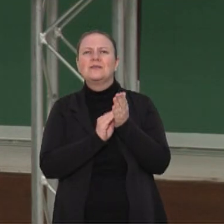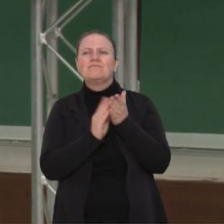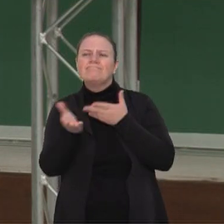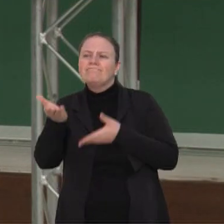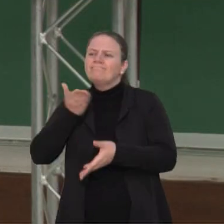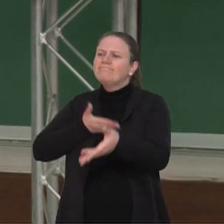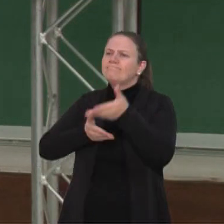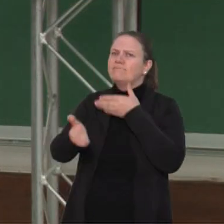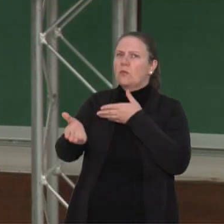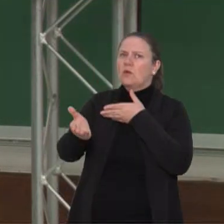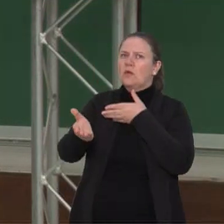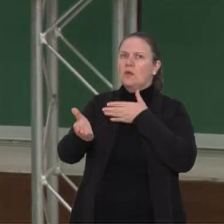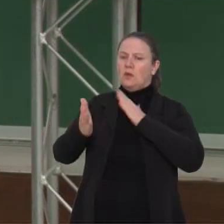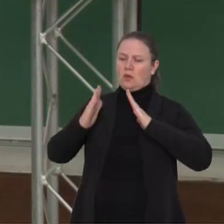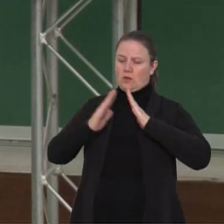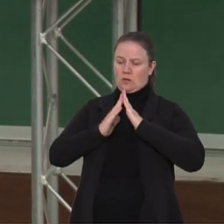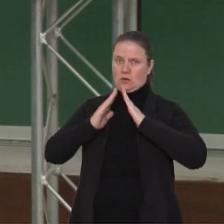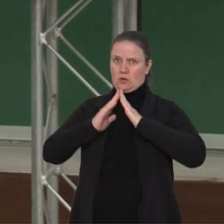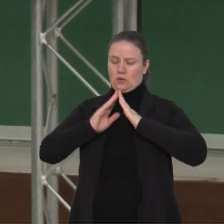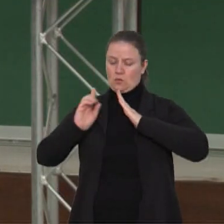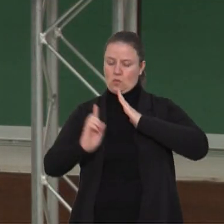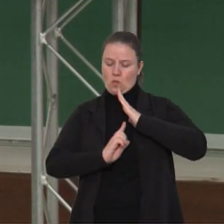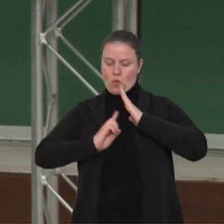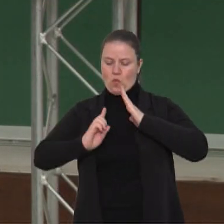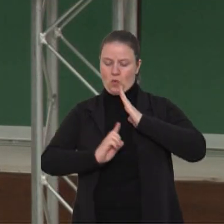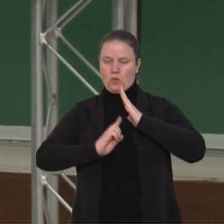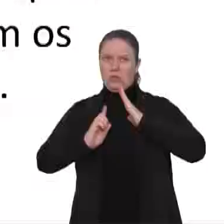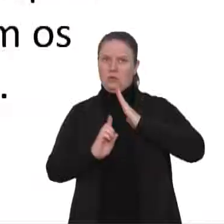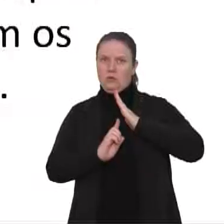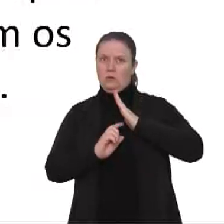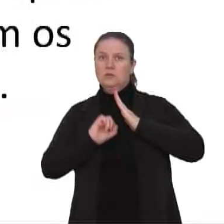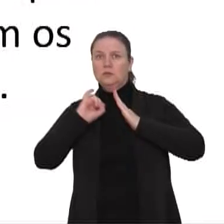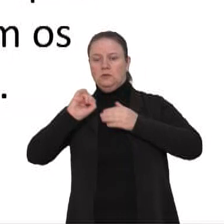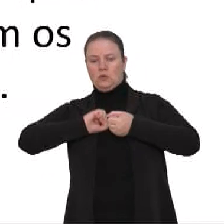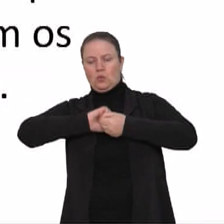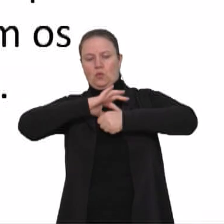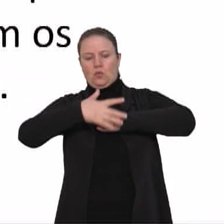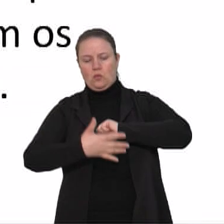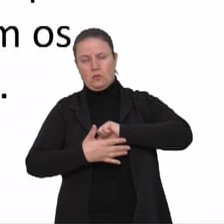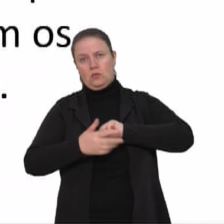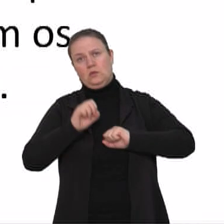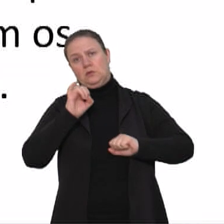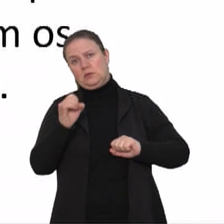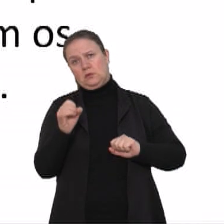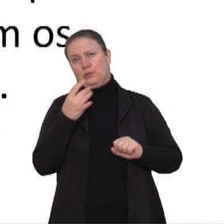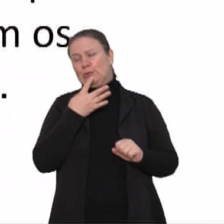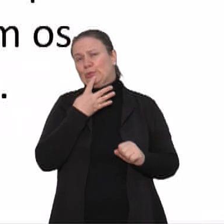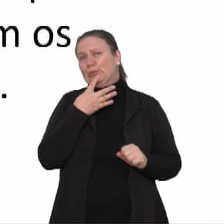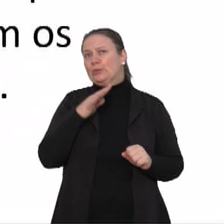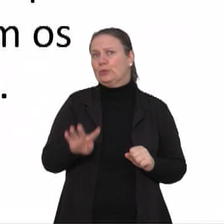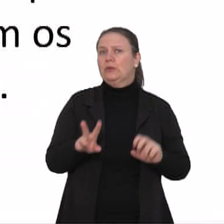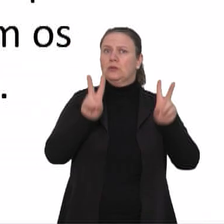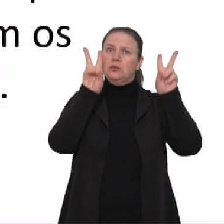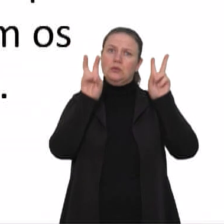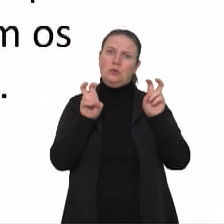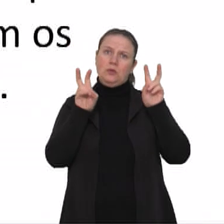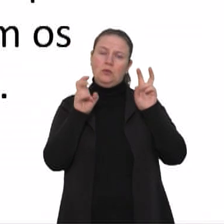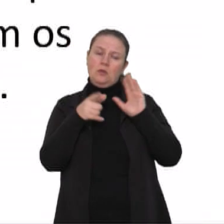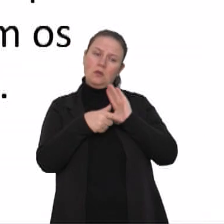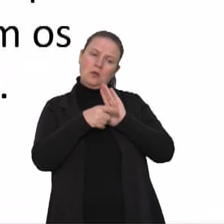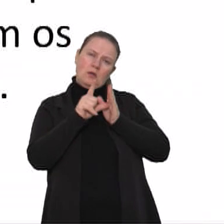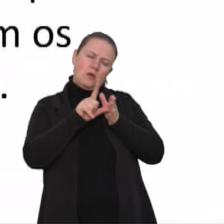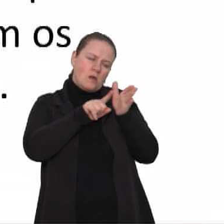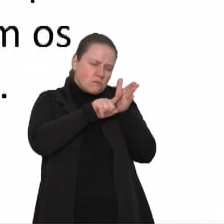Covid-19 especificamente? Se você não é especialista no assunto, pesquise